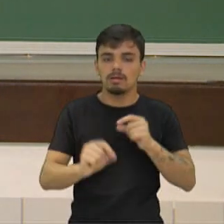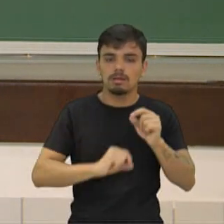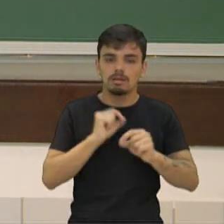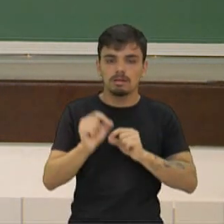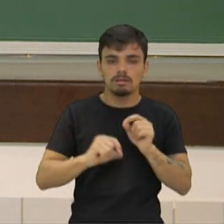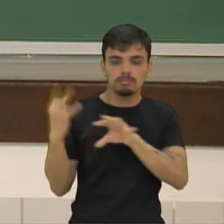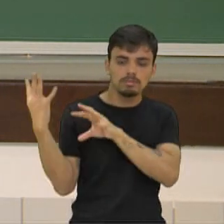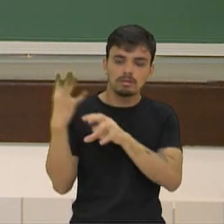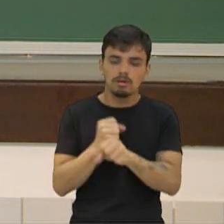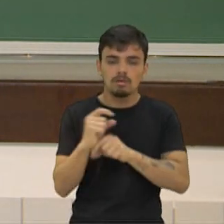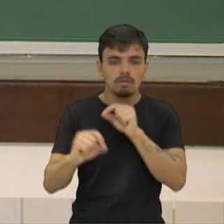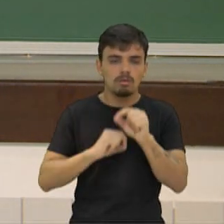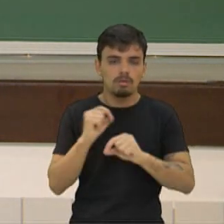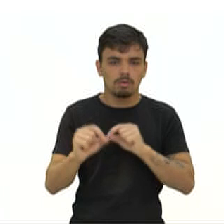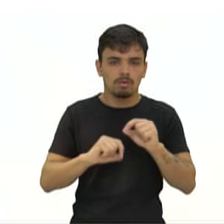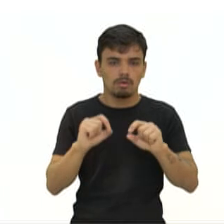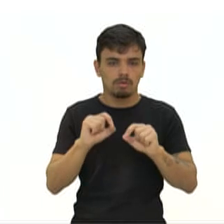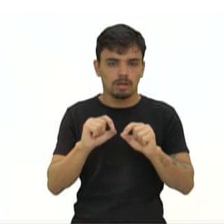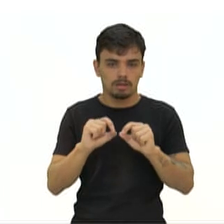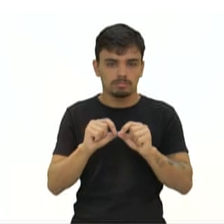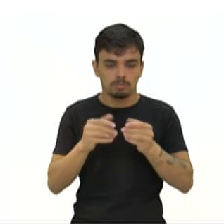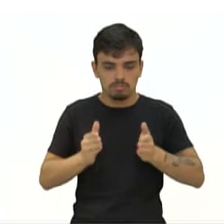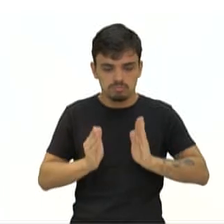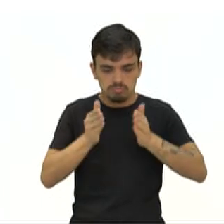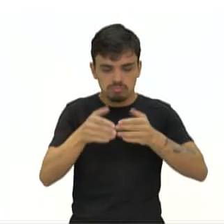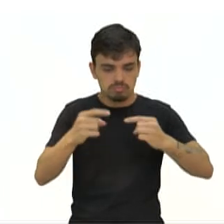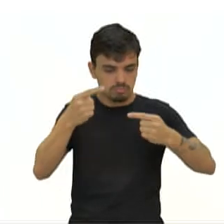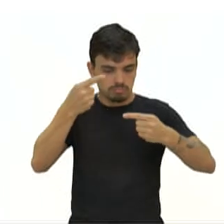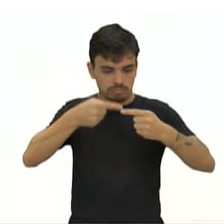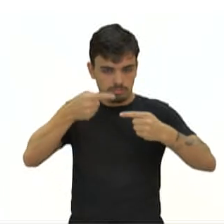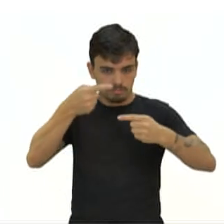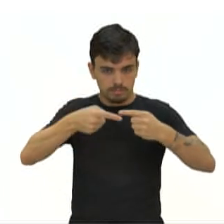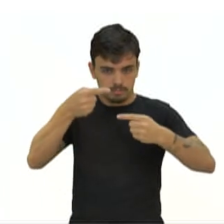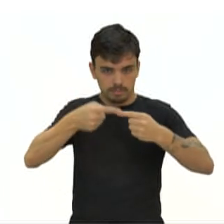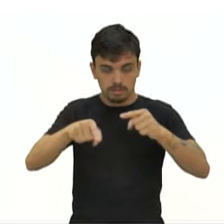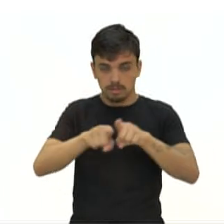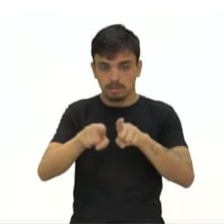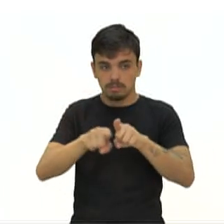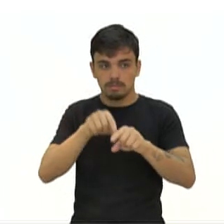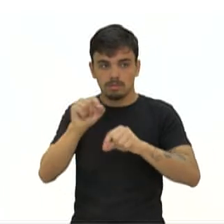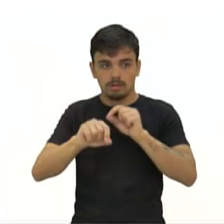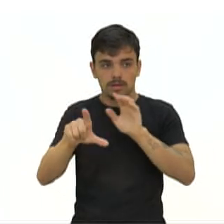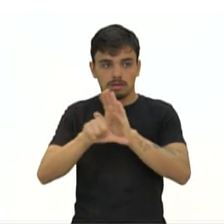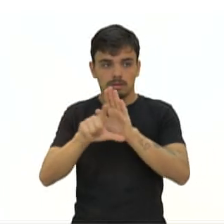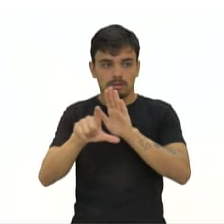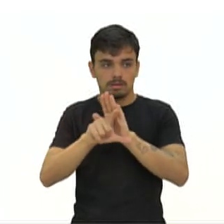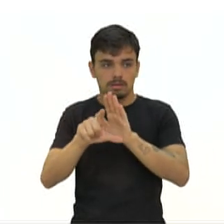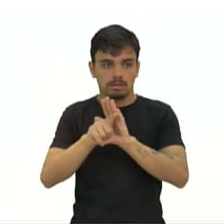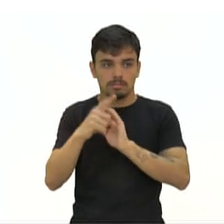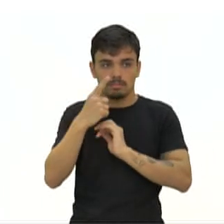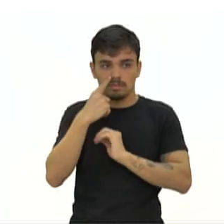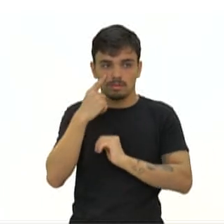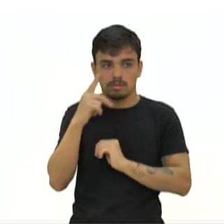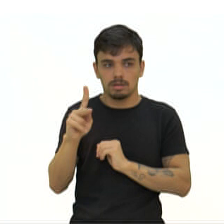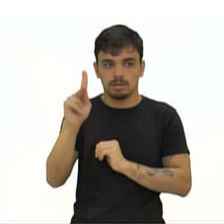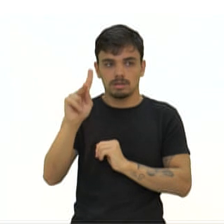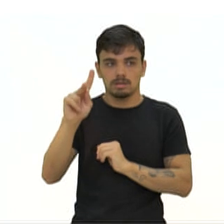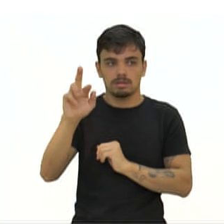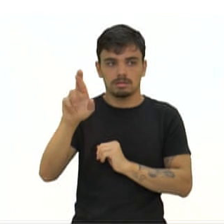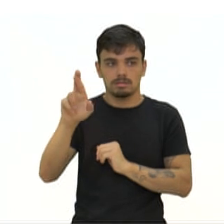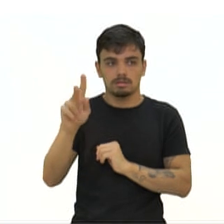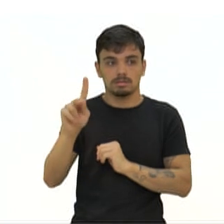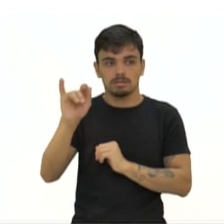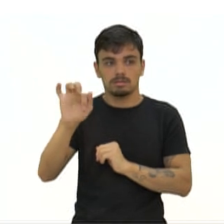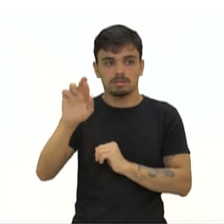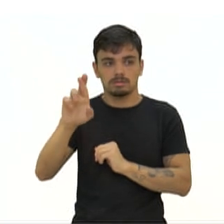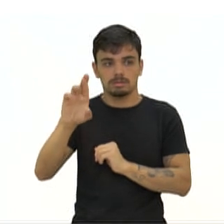vamos retomar o circuito em série, mas a gente vai falar das leis de Kirchhoff, tá? As leis de Kirchhoff são